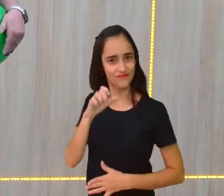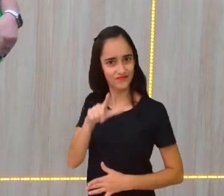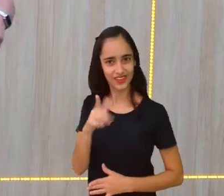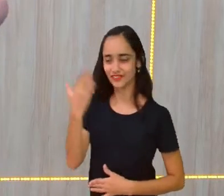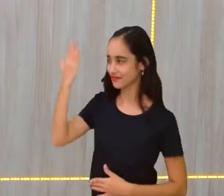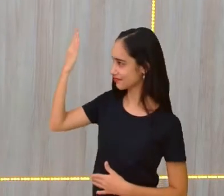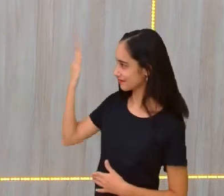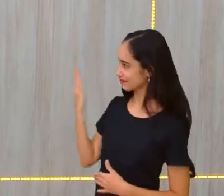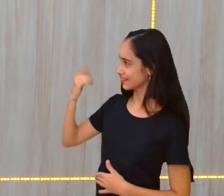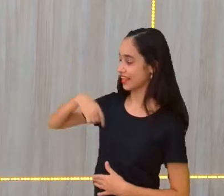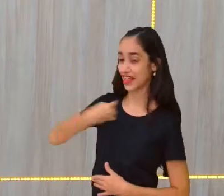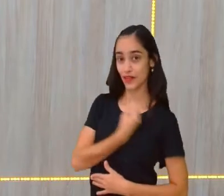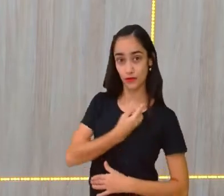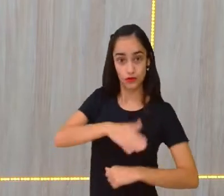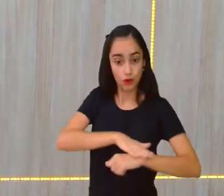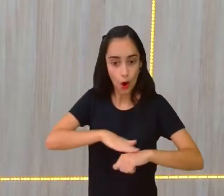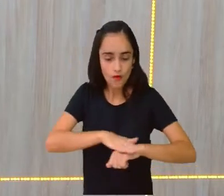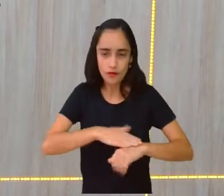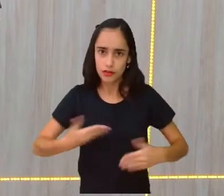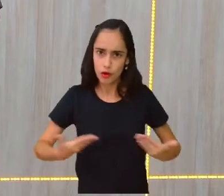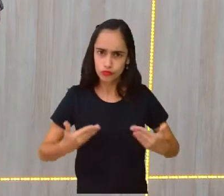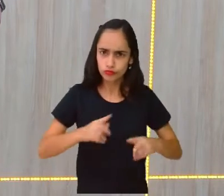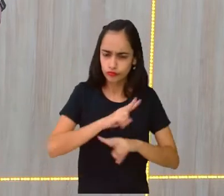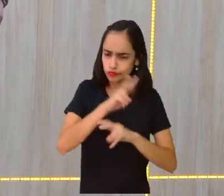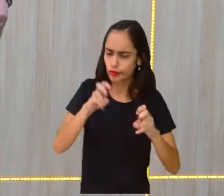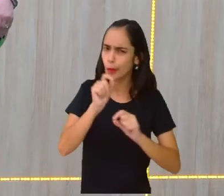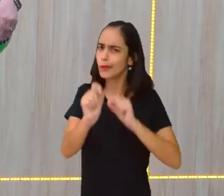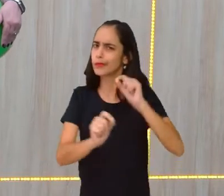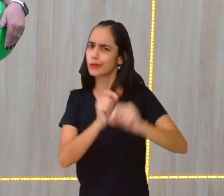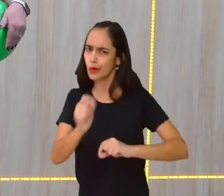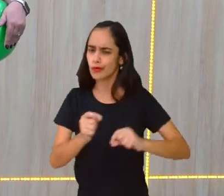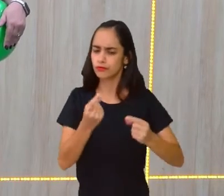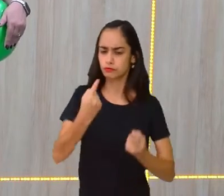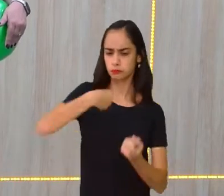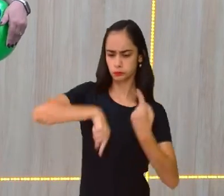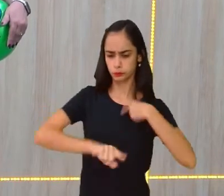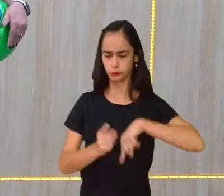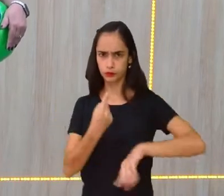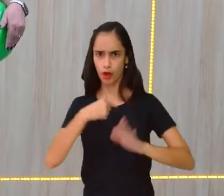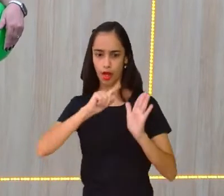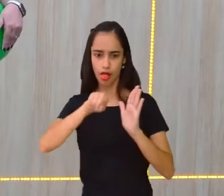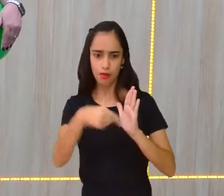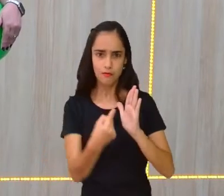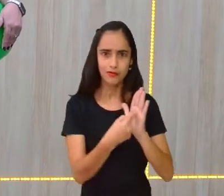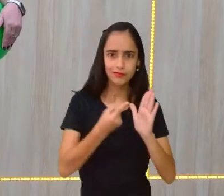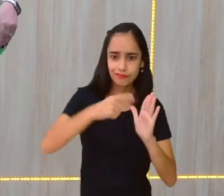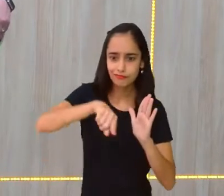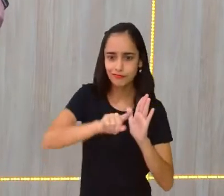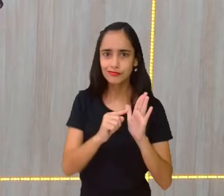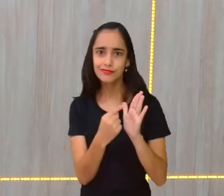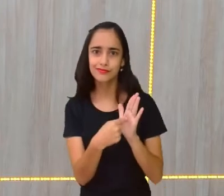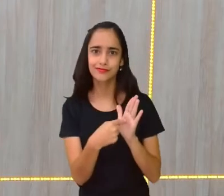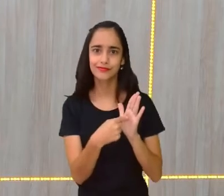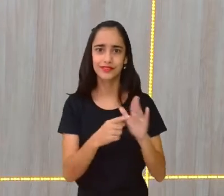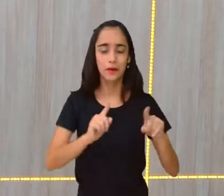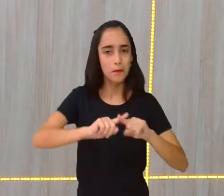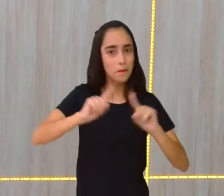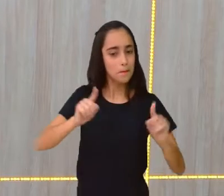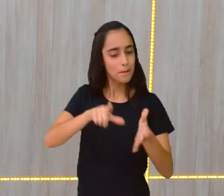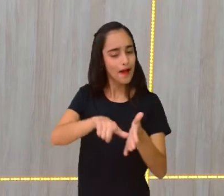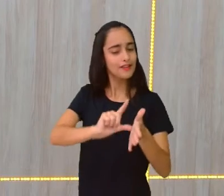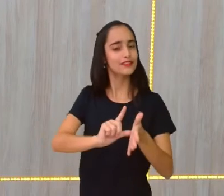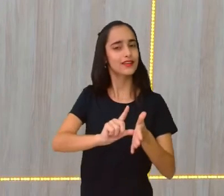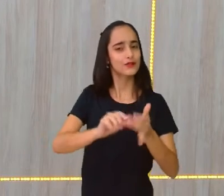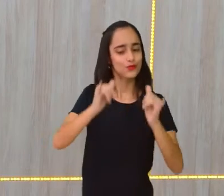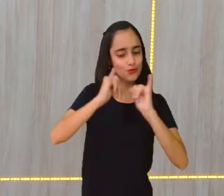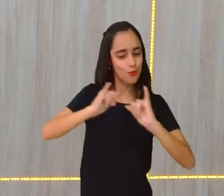vamos conversar a respeito do sistema imunológico. Mas antes, vamos para aqueles nossos avisos. A questão aí, gente, de